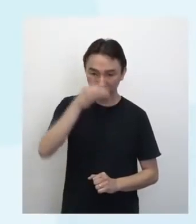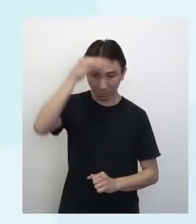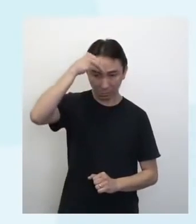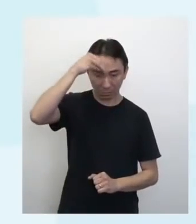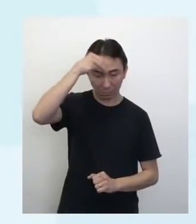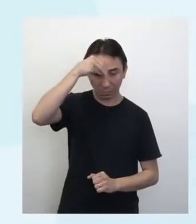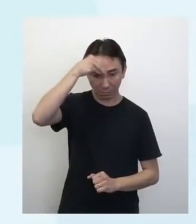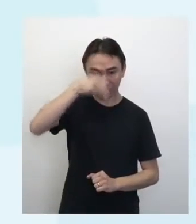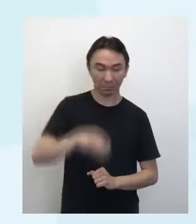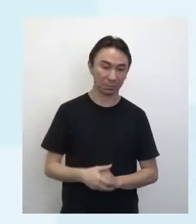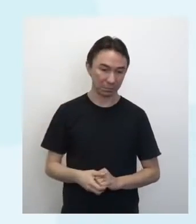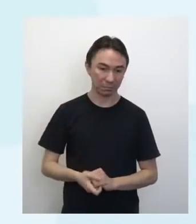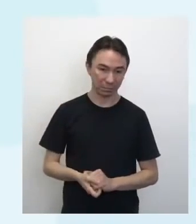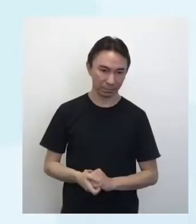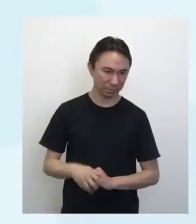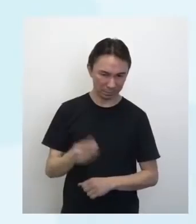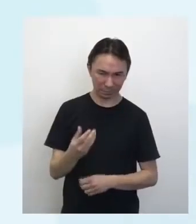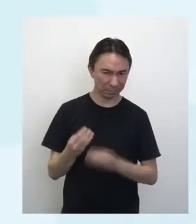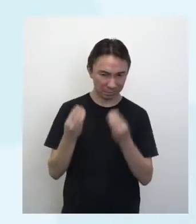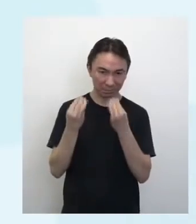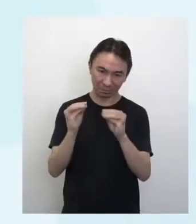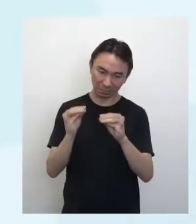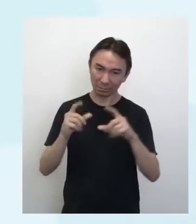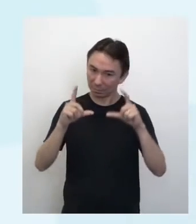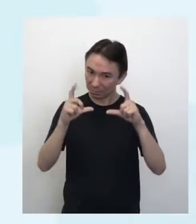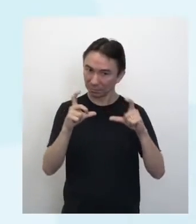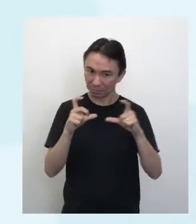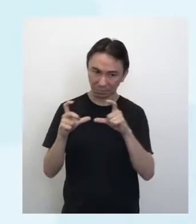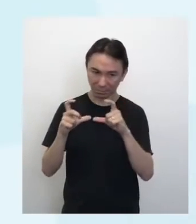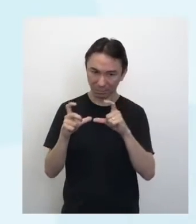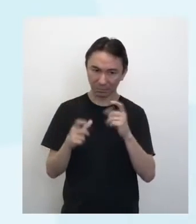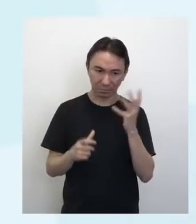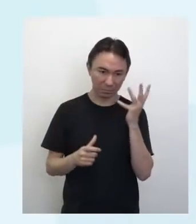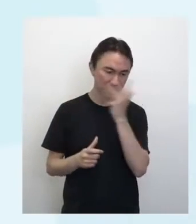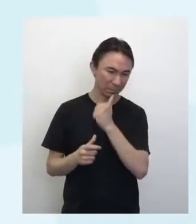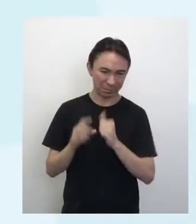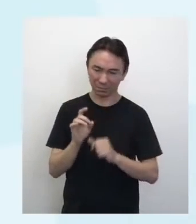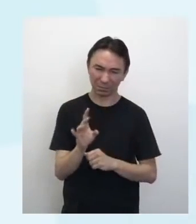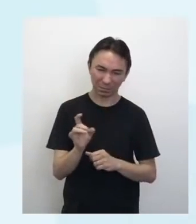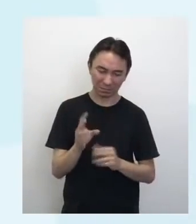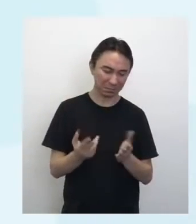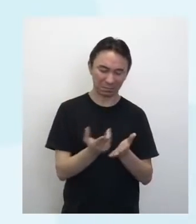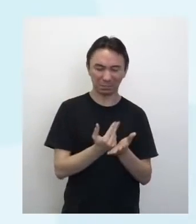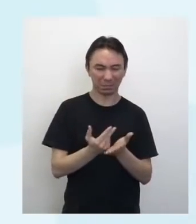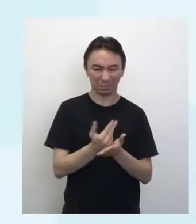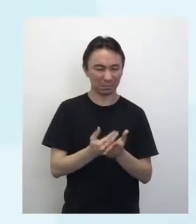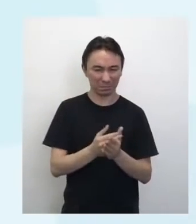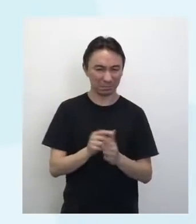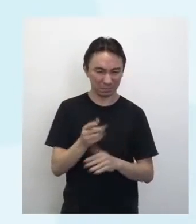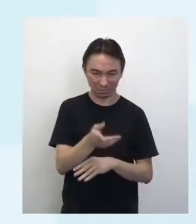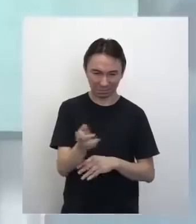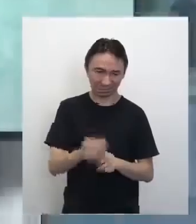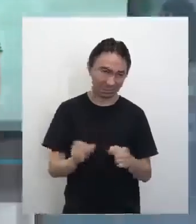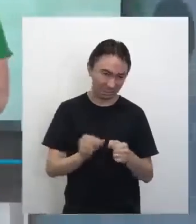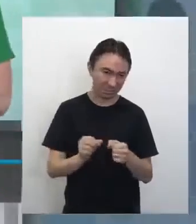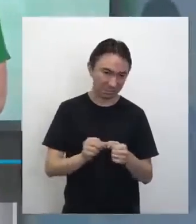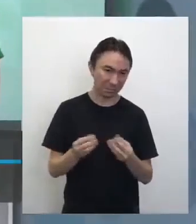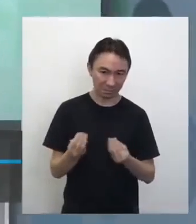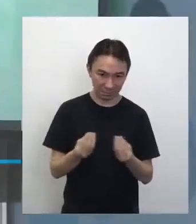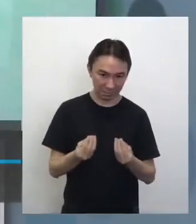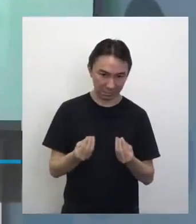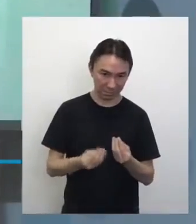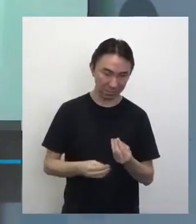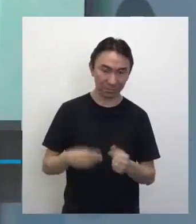aqui pessoal escola quem foto faça coisa mais bonitinha tá gente aqui foi só um draft aqui são as quente como você pode fazer então